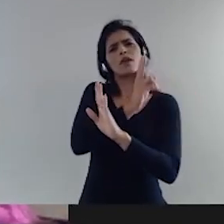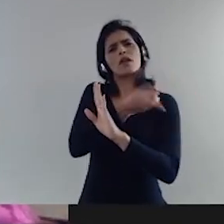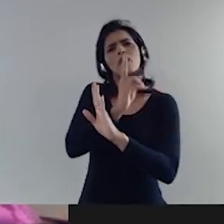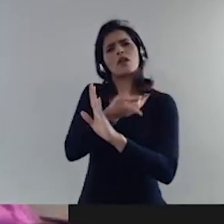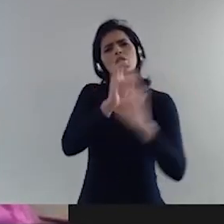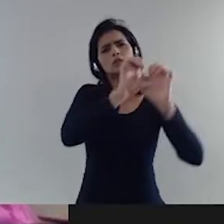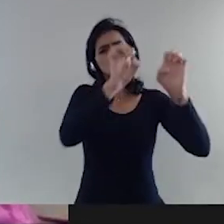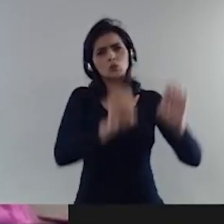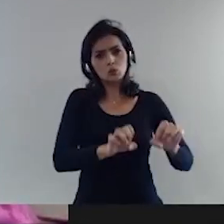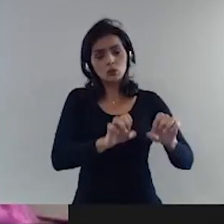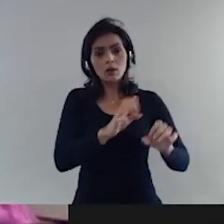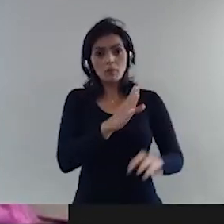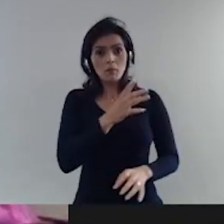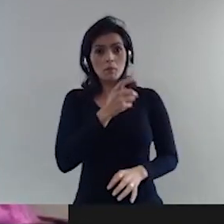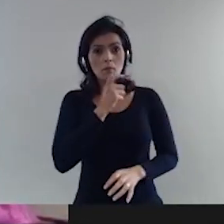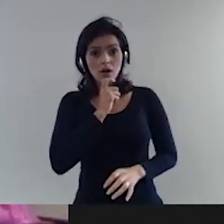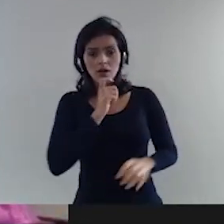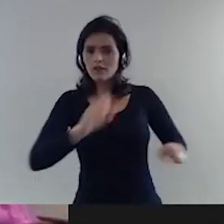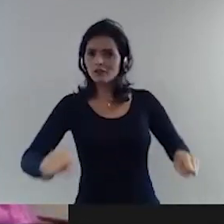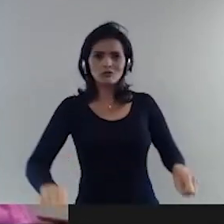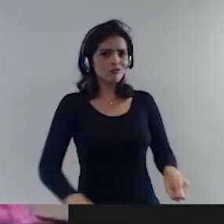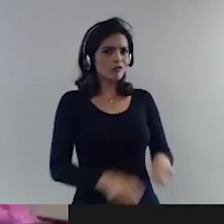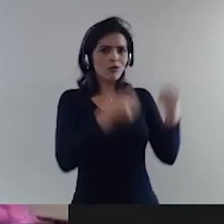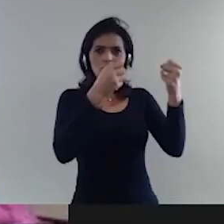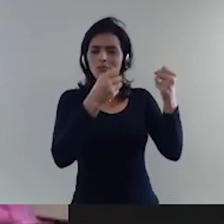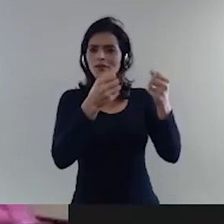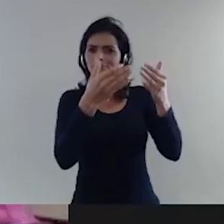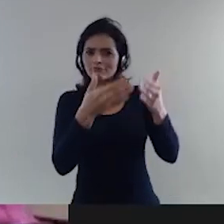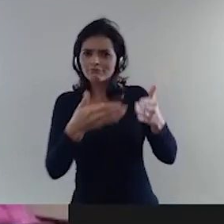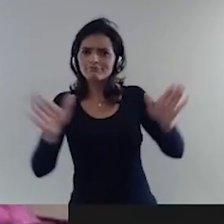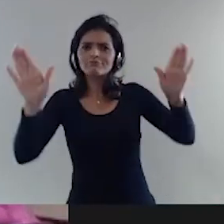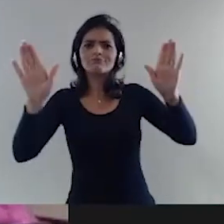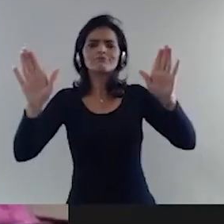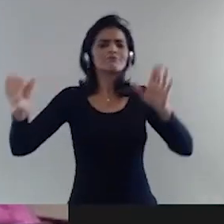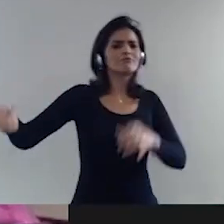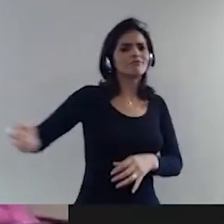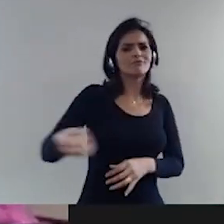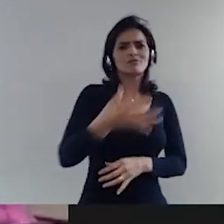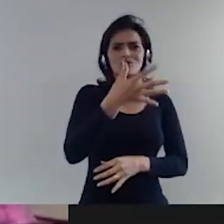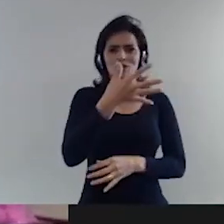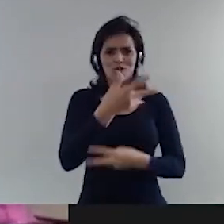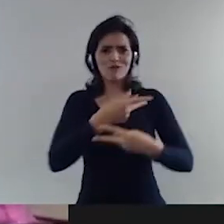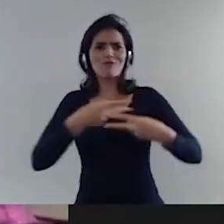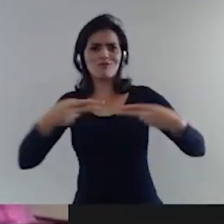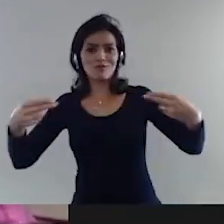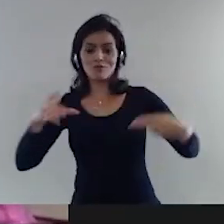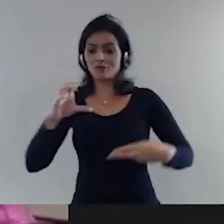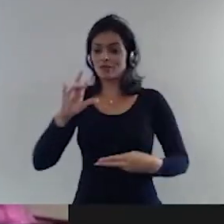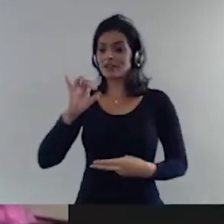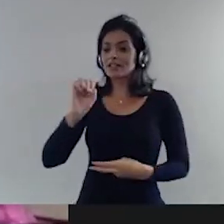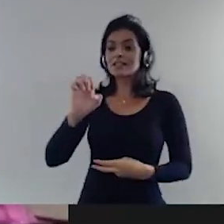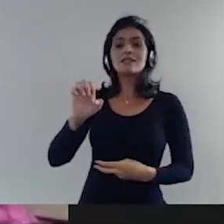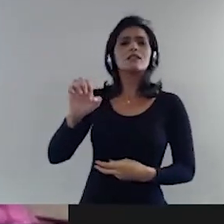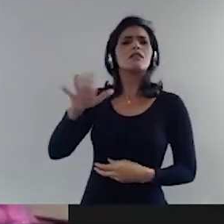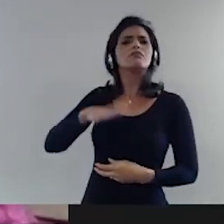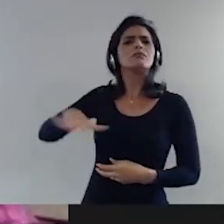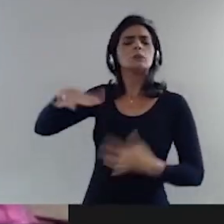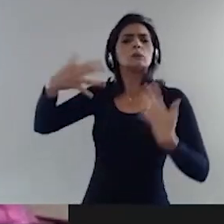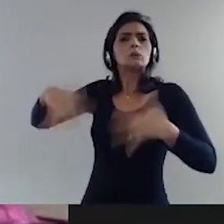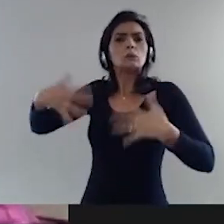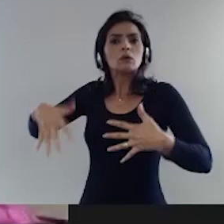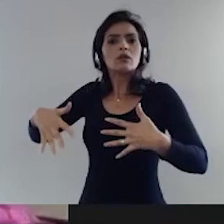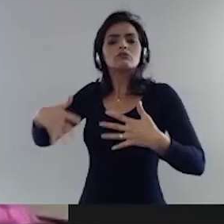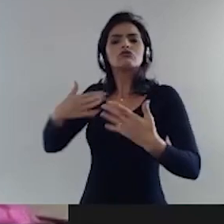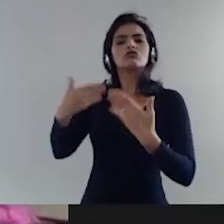estruturas, representando um espaço para o surgimento do novo. Crise como lugar de diálogo e